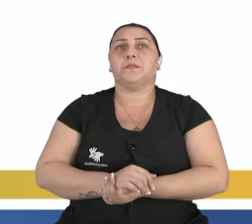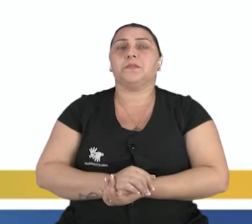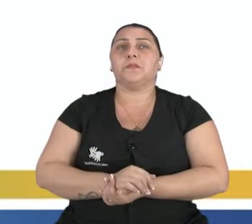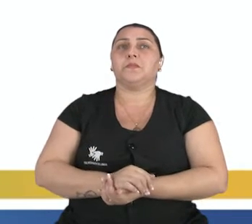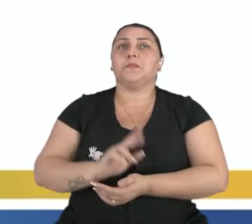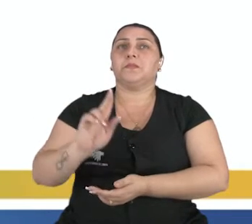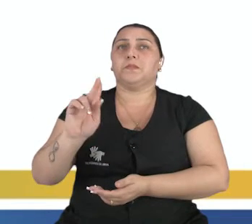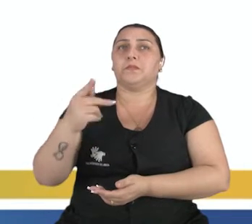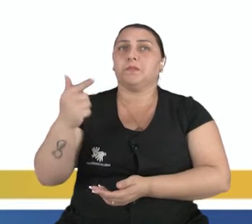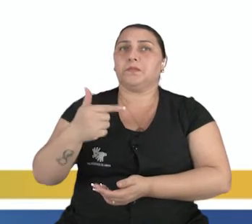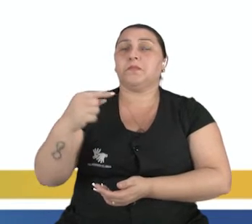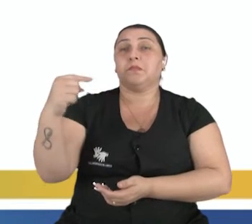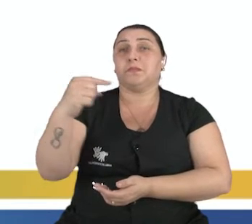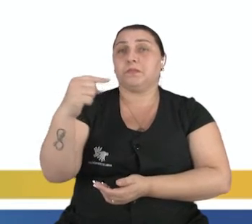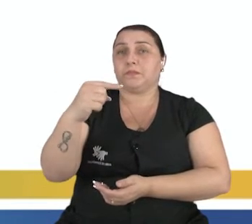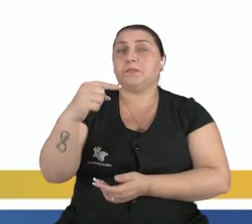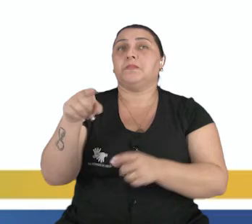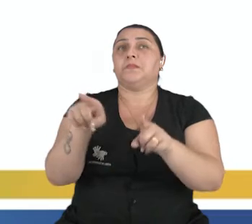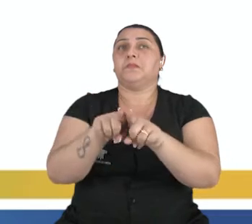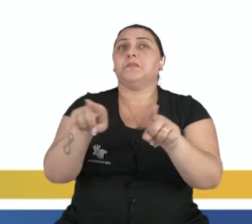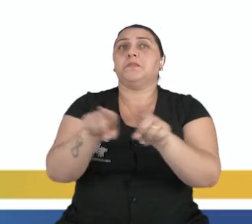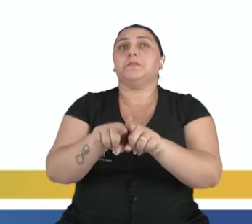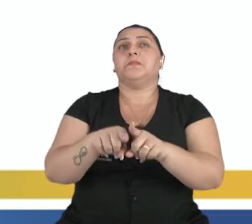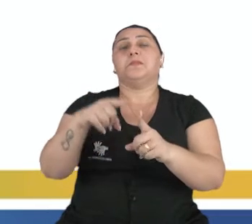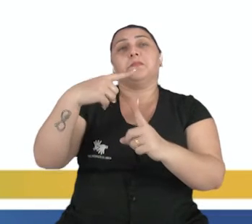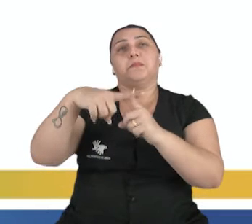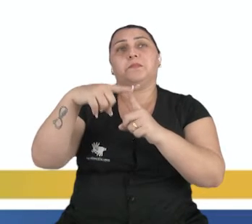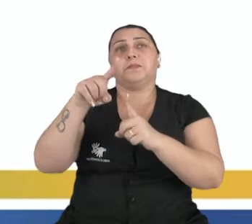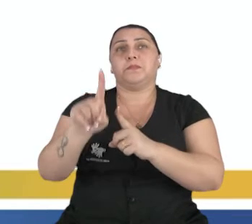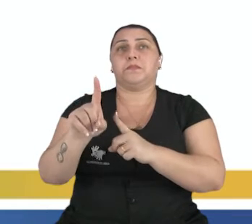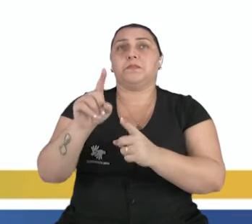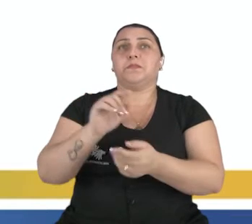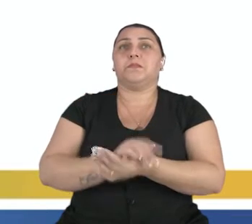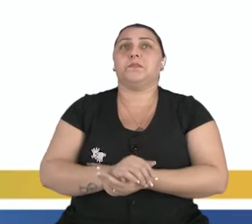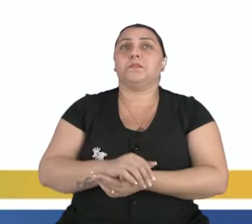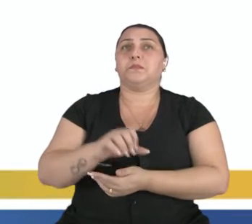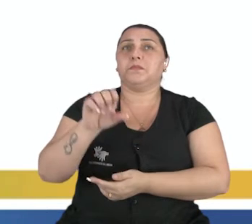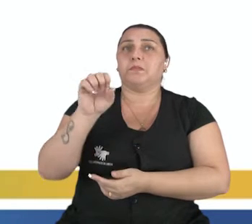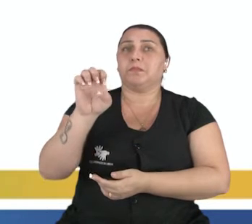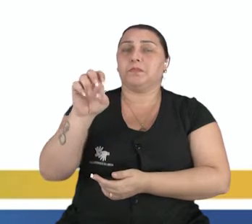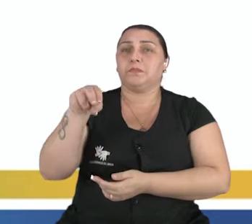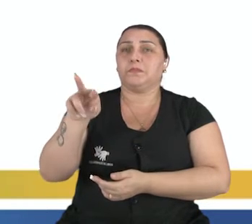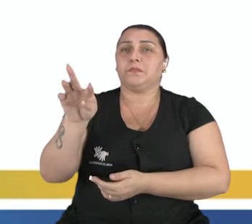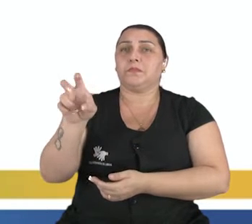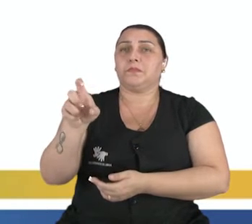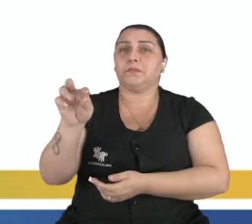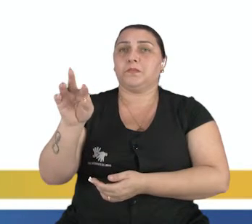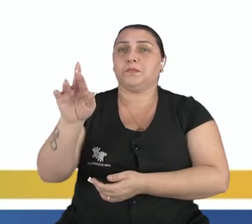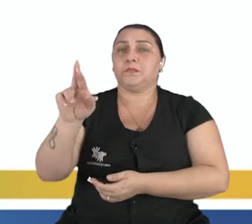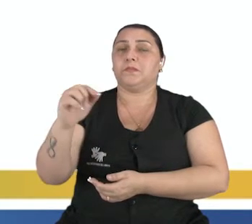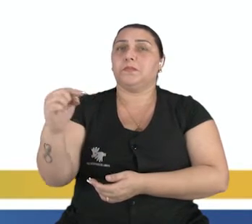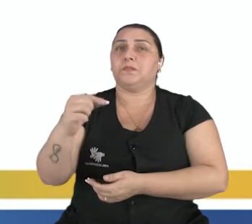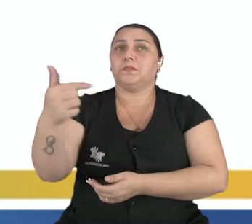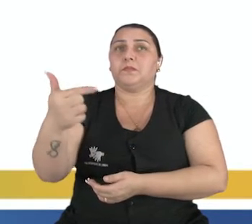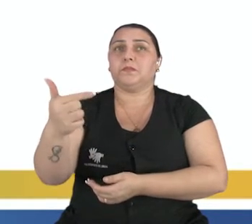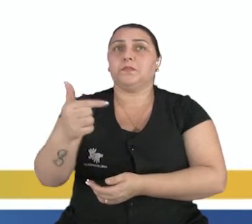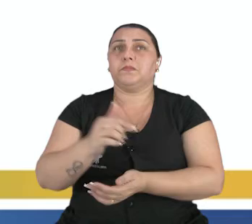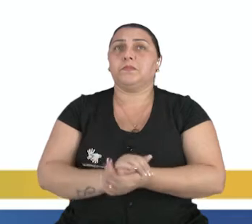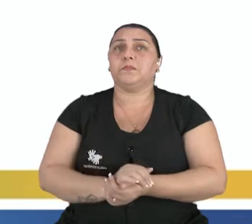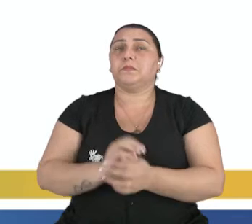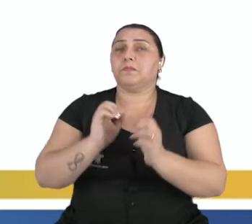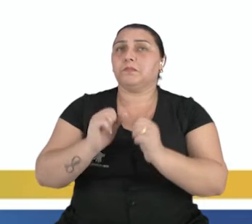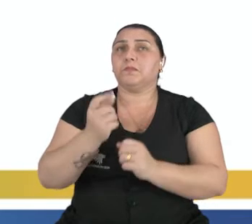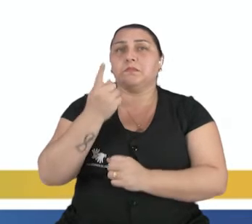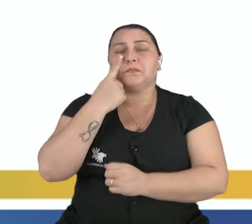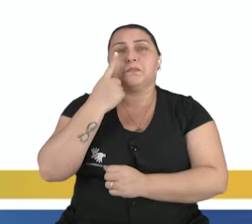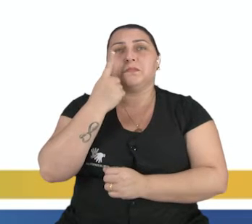Assim, o H2 também, no caso é mais 1, o hidrogênio, o enxofre menos 2. E você